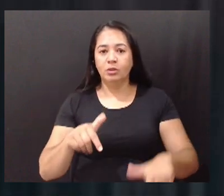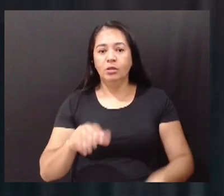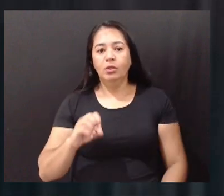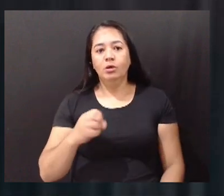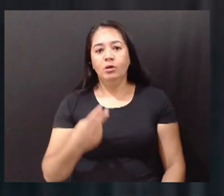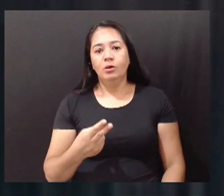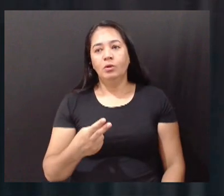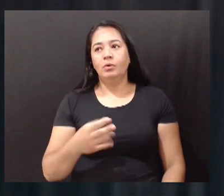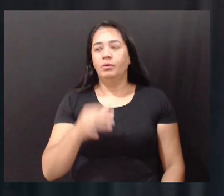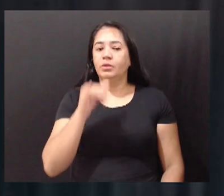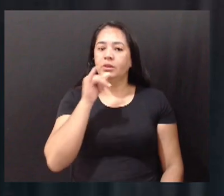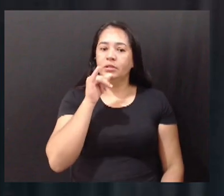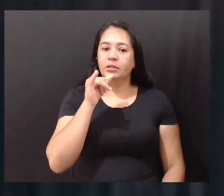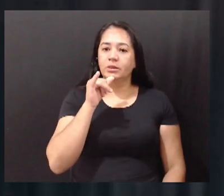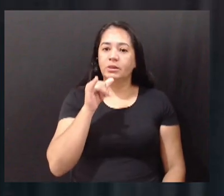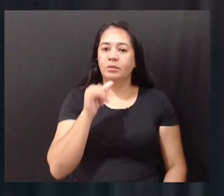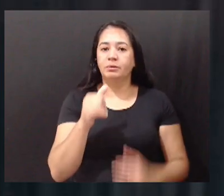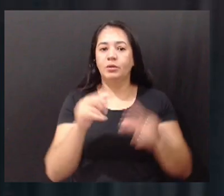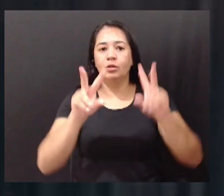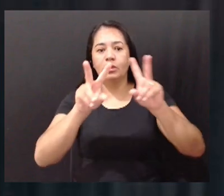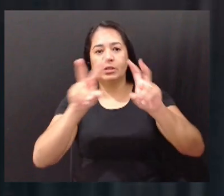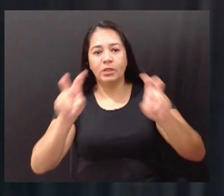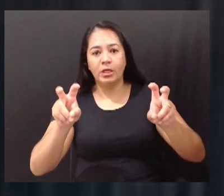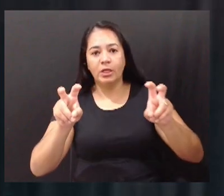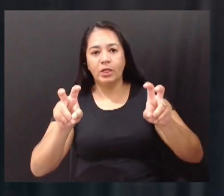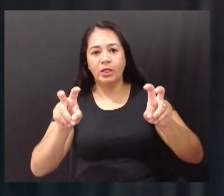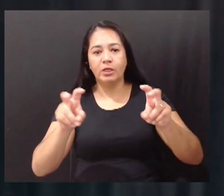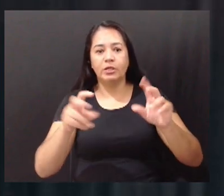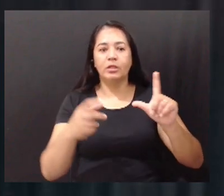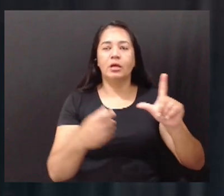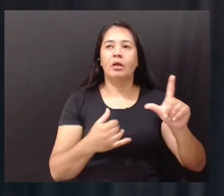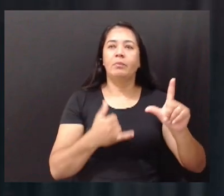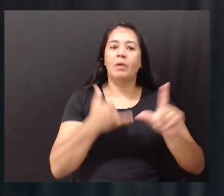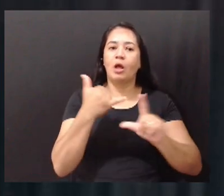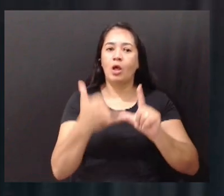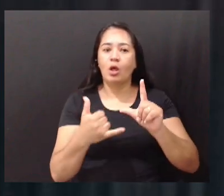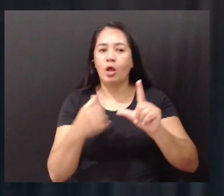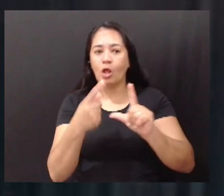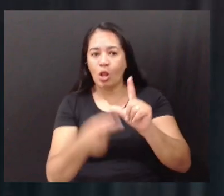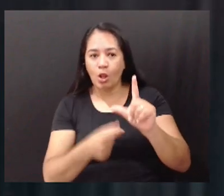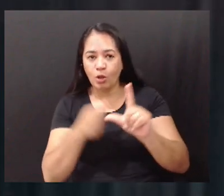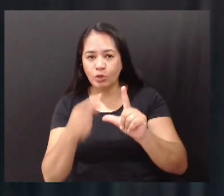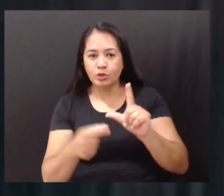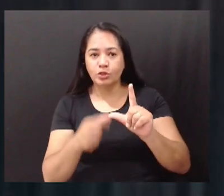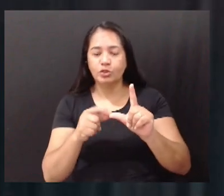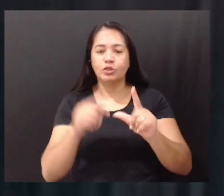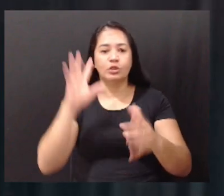a resolver questões logísticas, ou mesmo, por exemplo, de